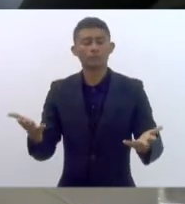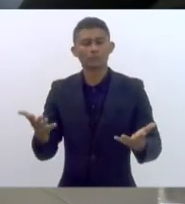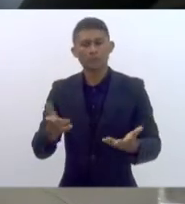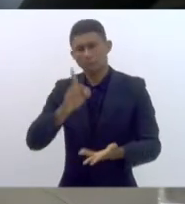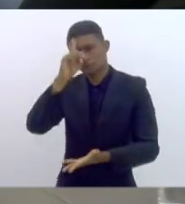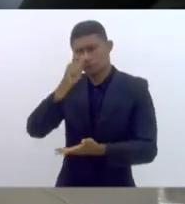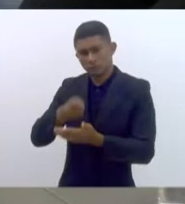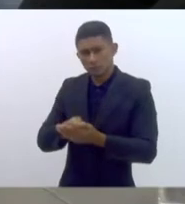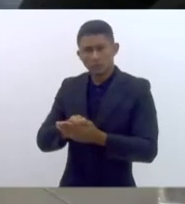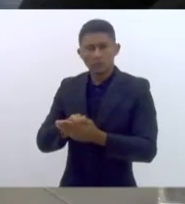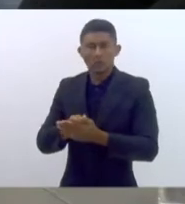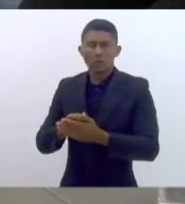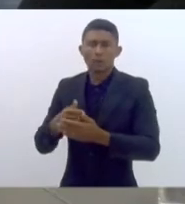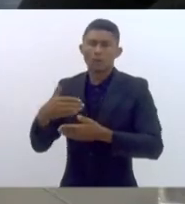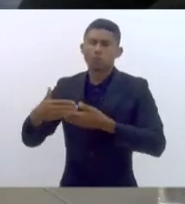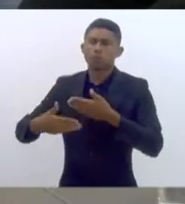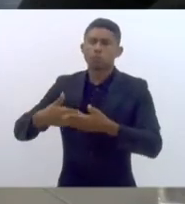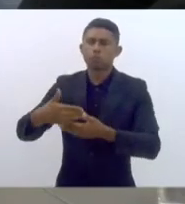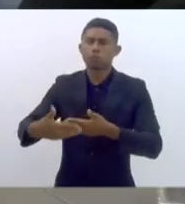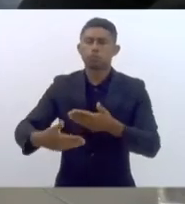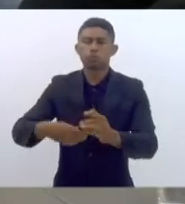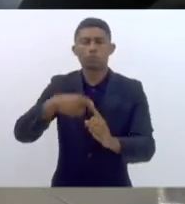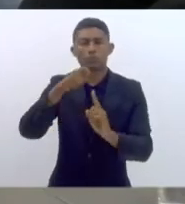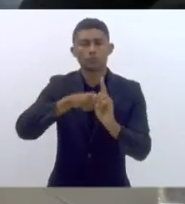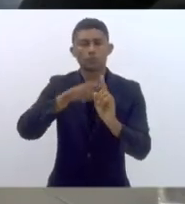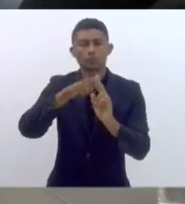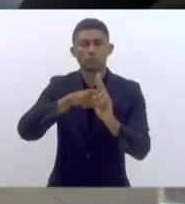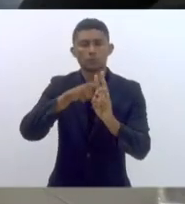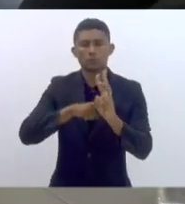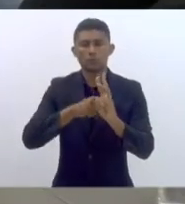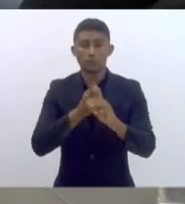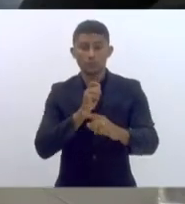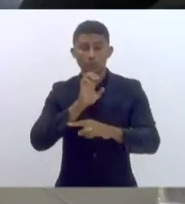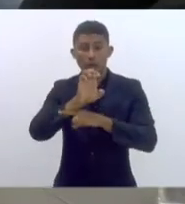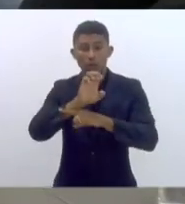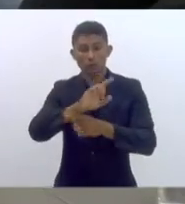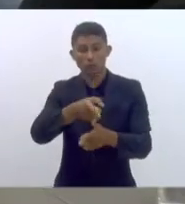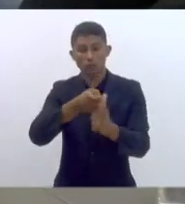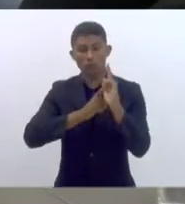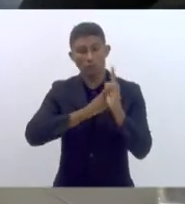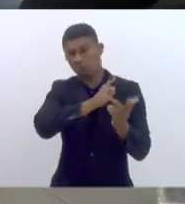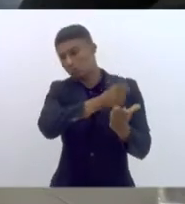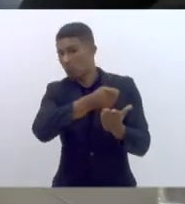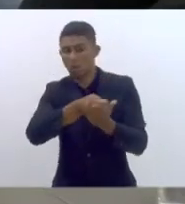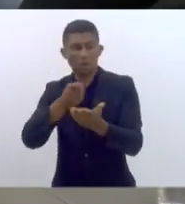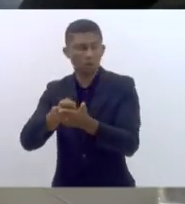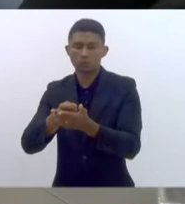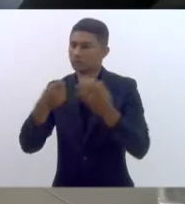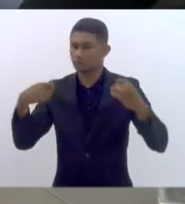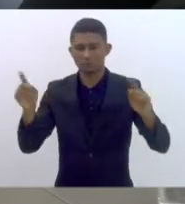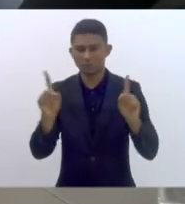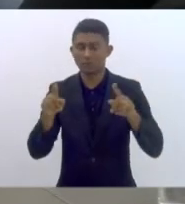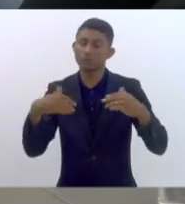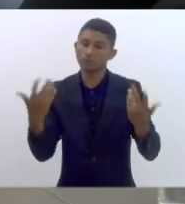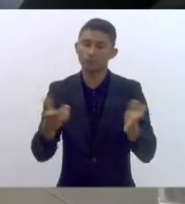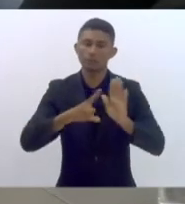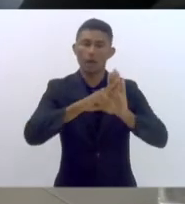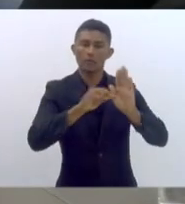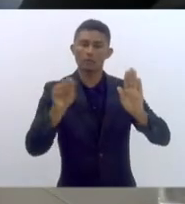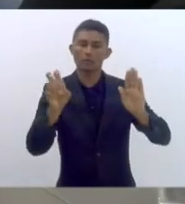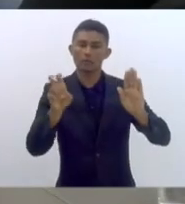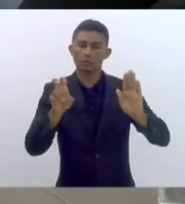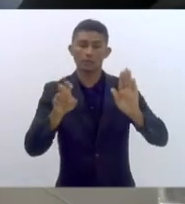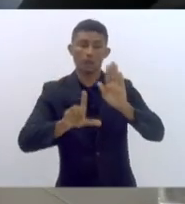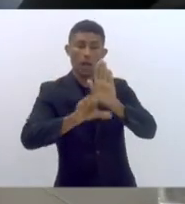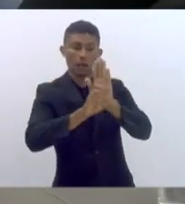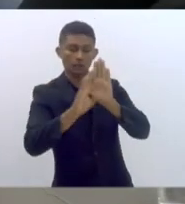União e conversar, foram 3 meses que os Estados ficaram sem pagar dívida. Então, no artigo 5º, a lei previa o